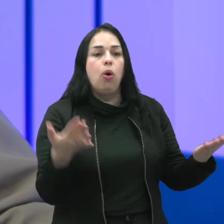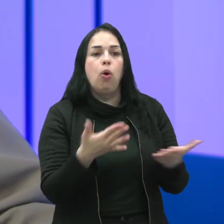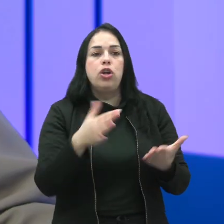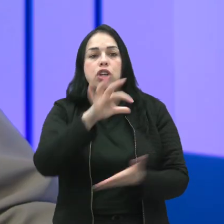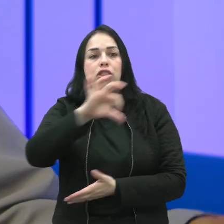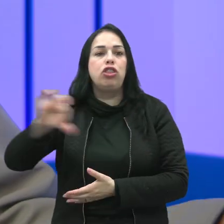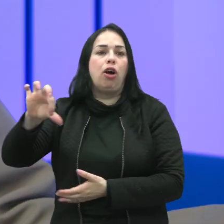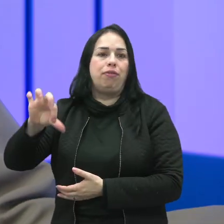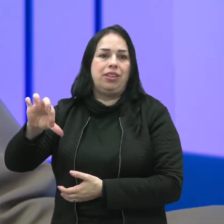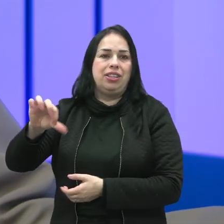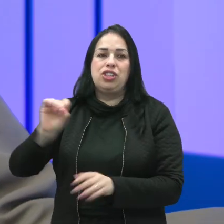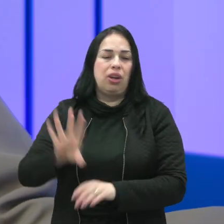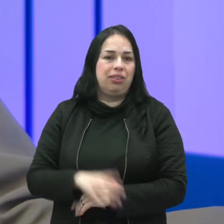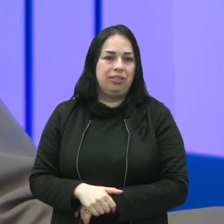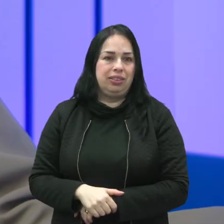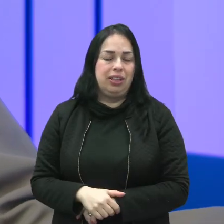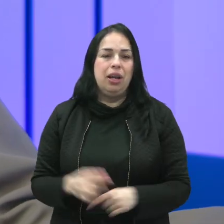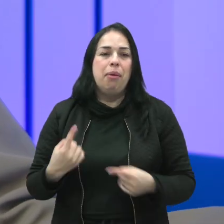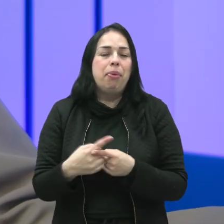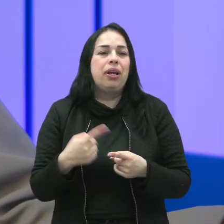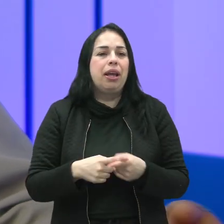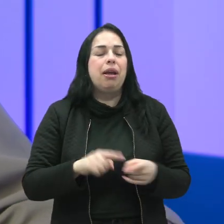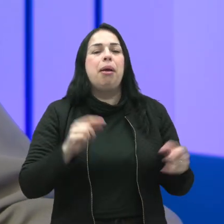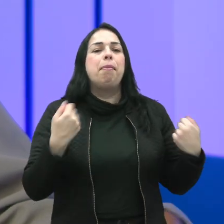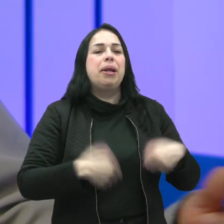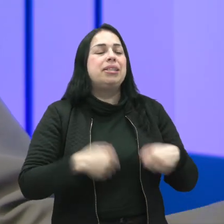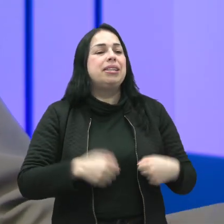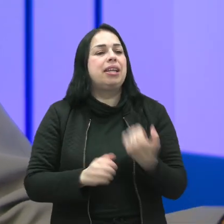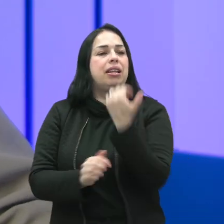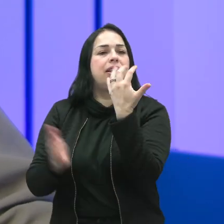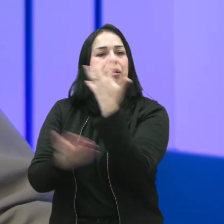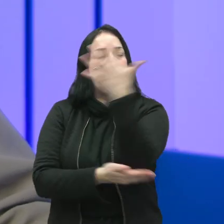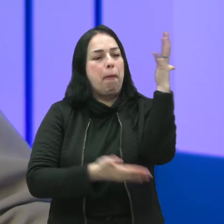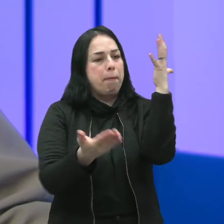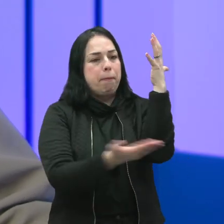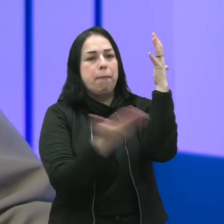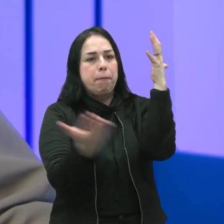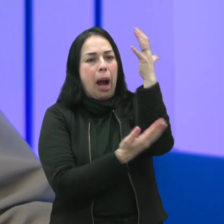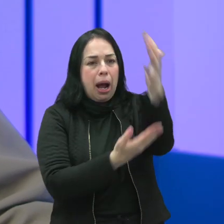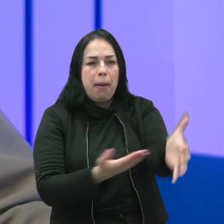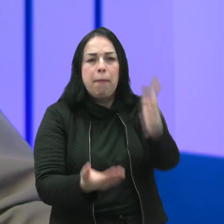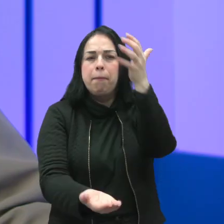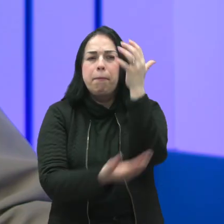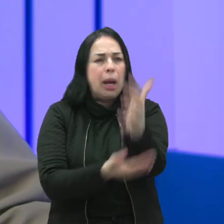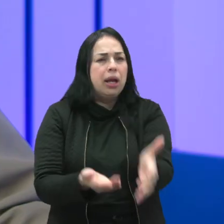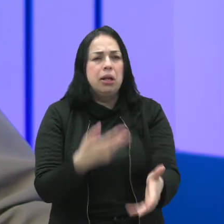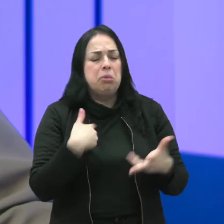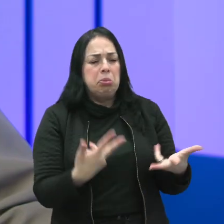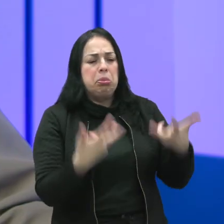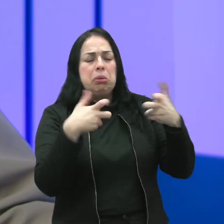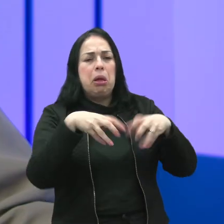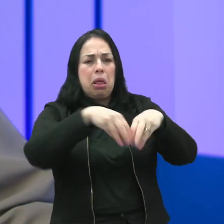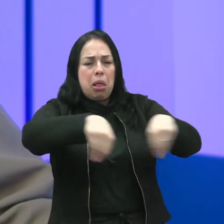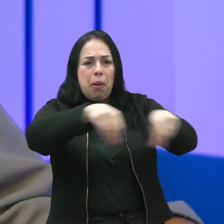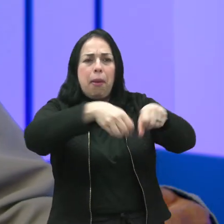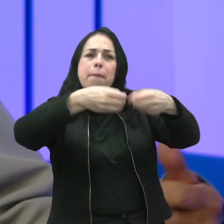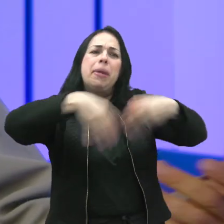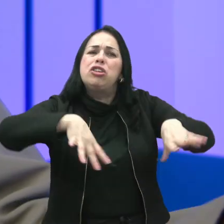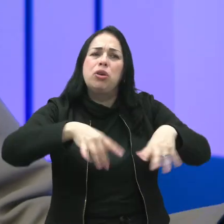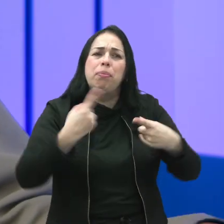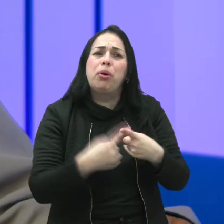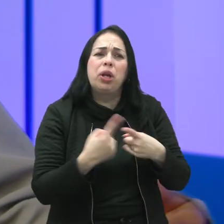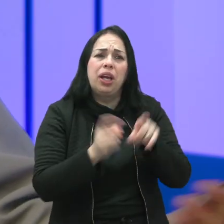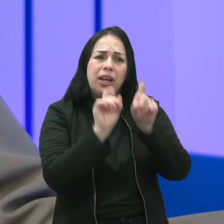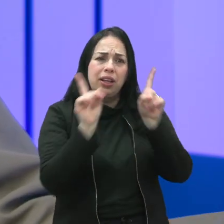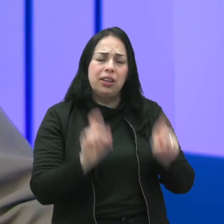plantas. Por que a gente precisa de desmatar tanto? Por que a gente precisa de matar tanto dessa forma que a gente vem matando o solo, né? Então, ver um